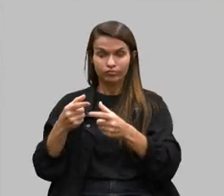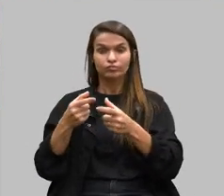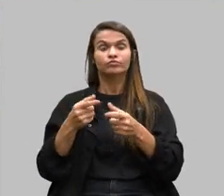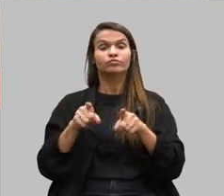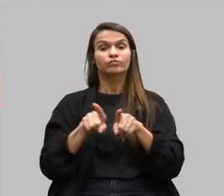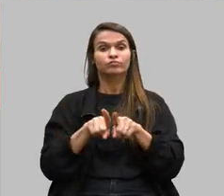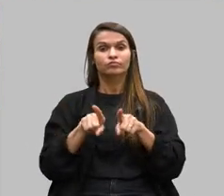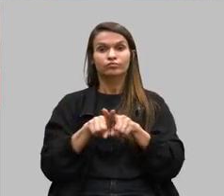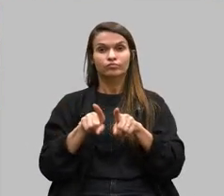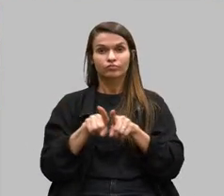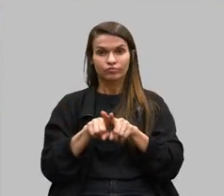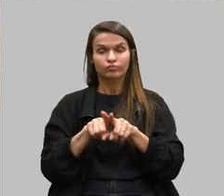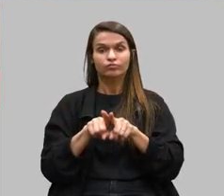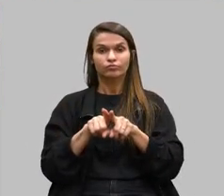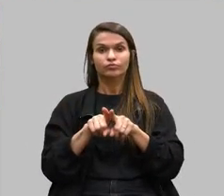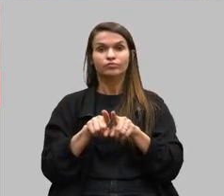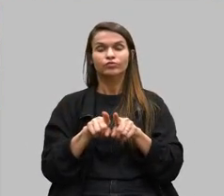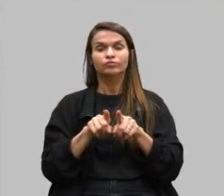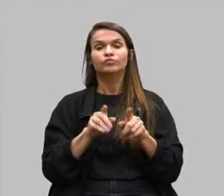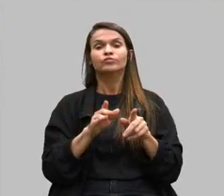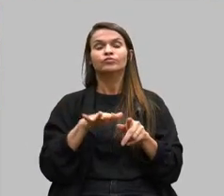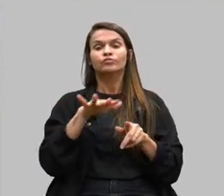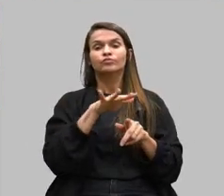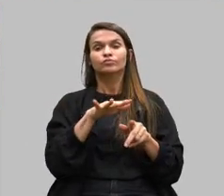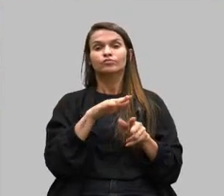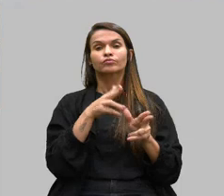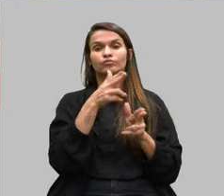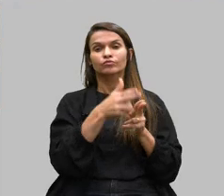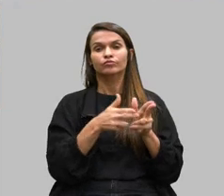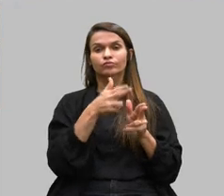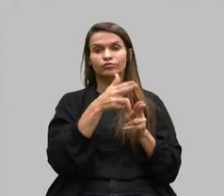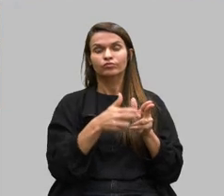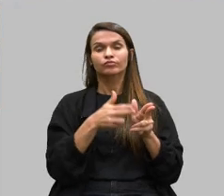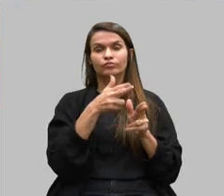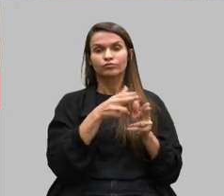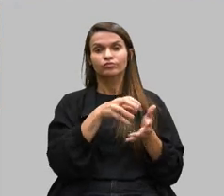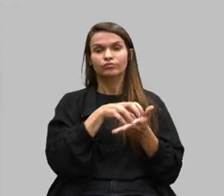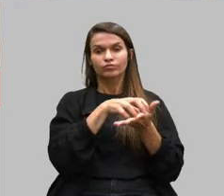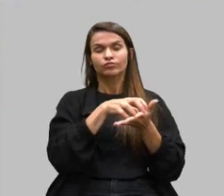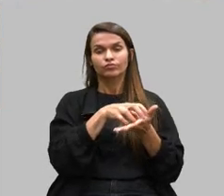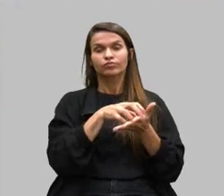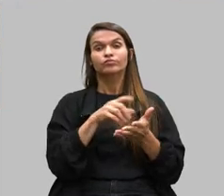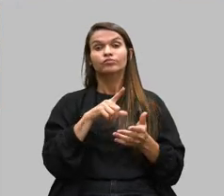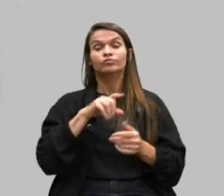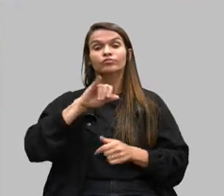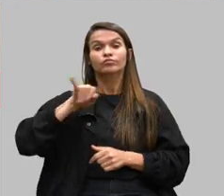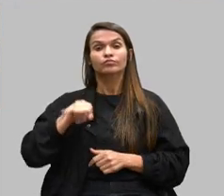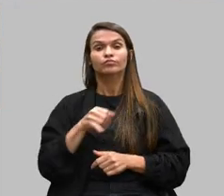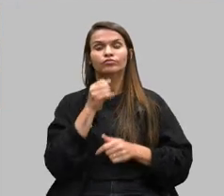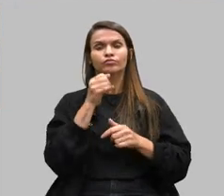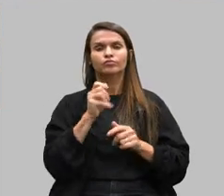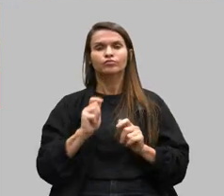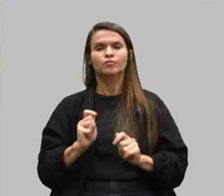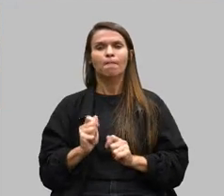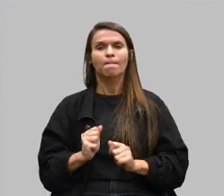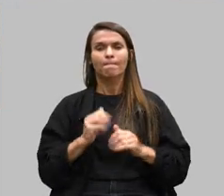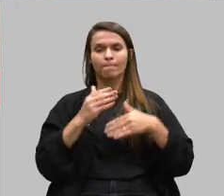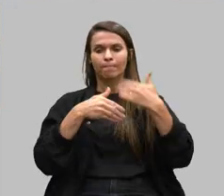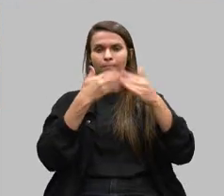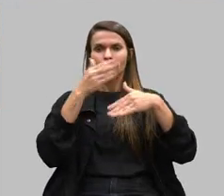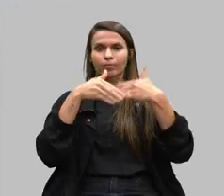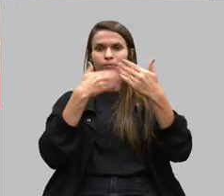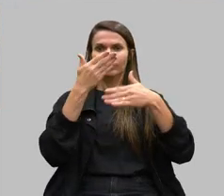exatamente o modal Ferroviário tem a oportunidade de potencializar ainda mais o nosso desenvolvimento